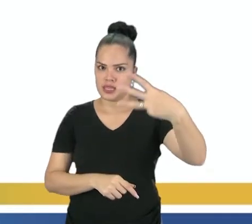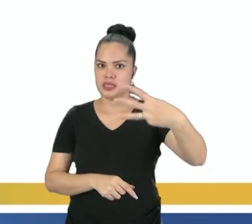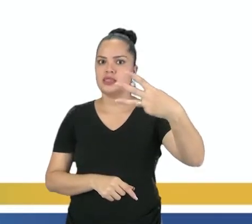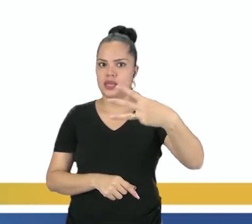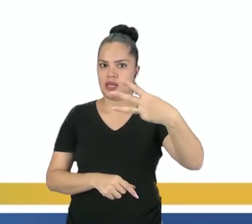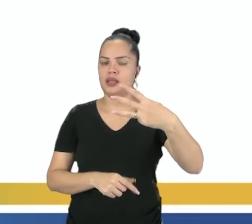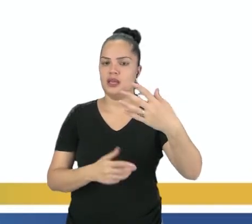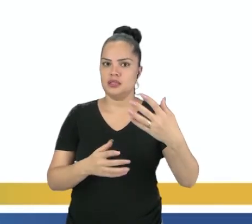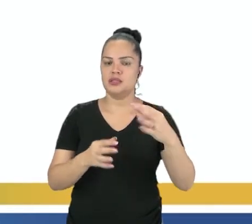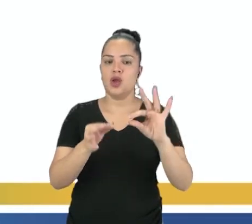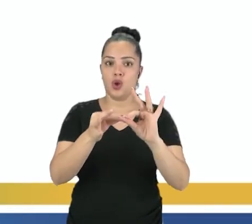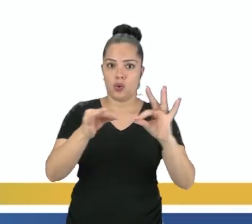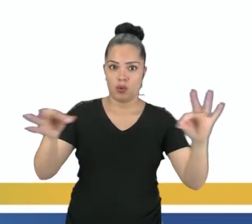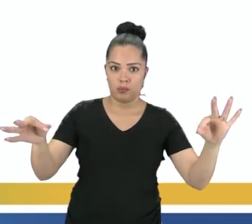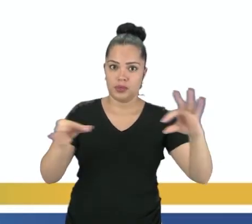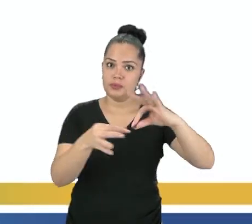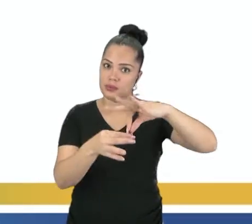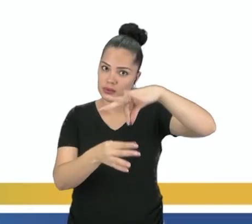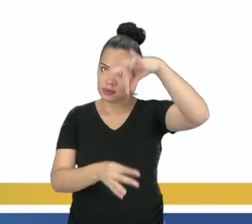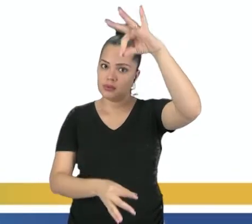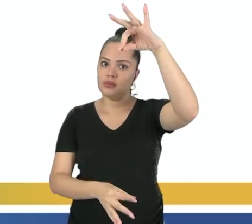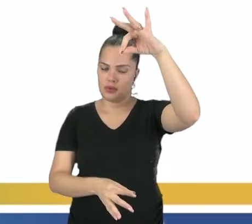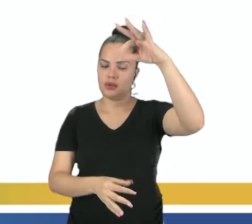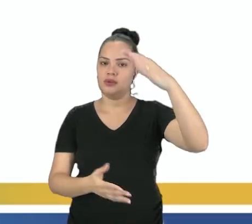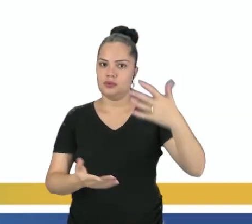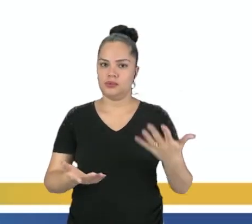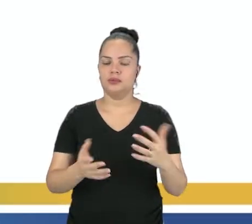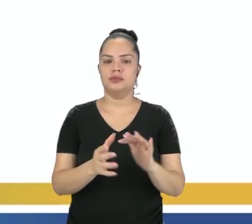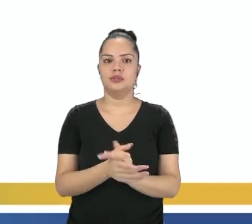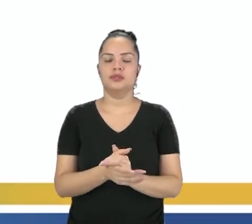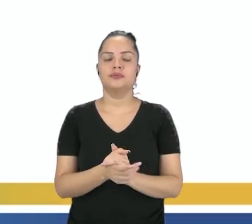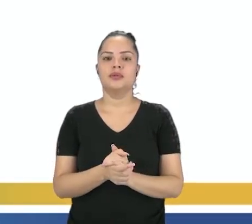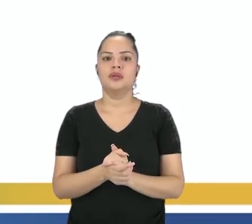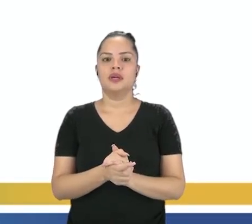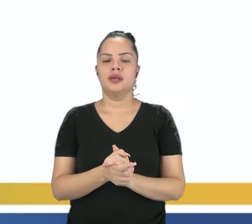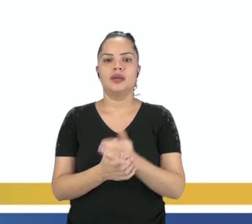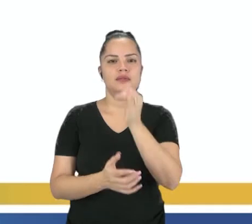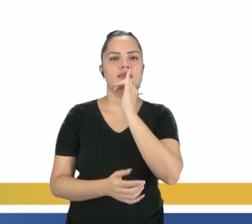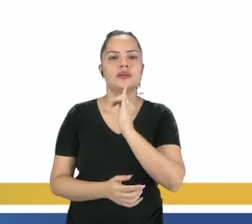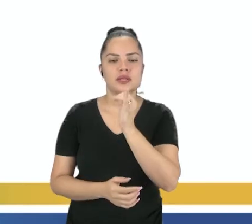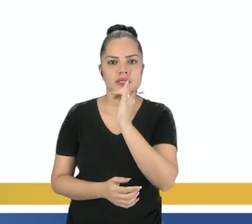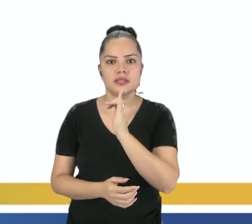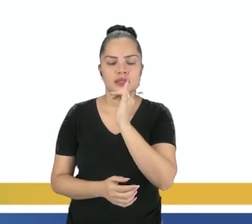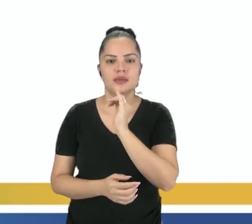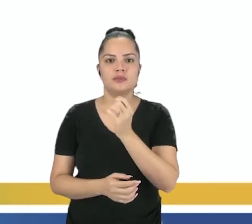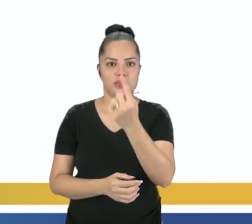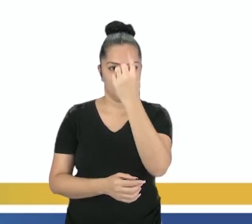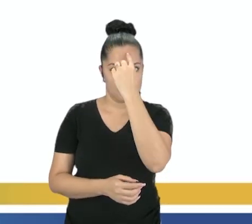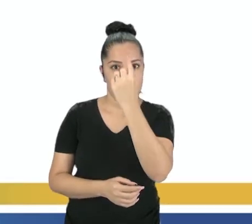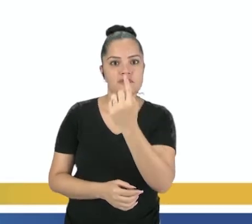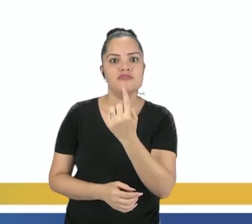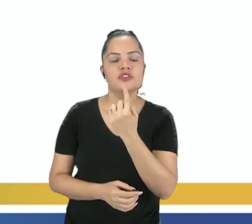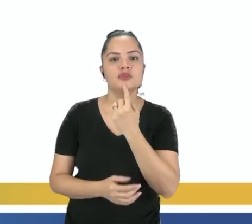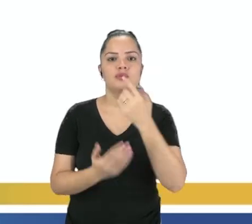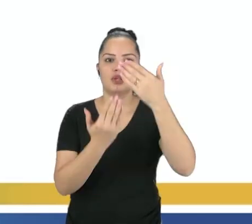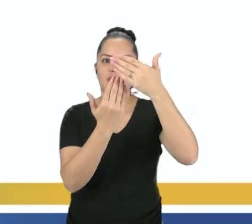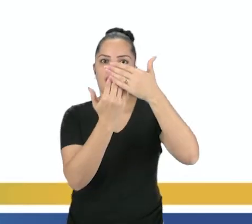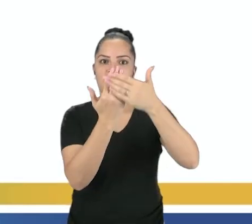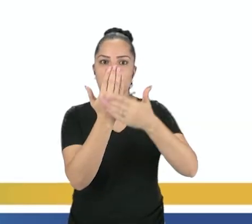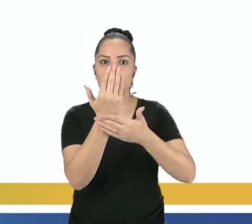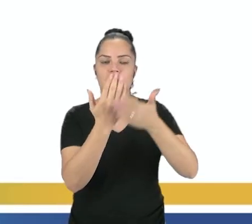pessoal? Comprimento, largura e altura, tá? Um exemplo disso são as figuras que possuem faces